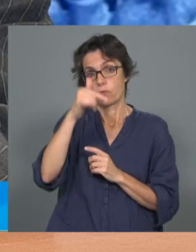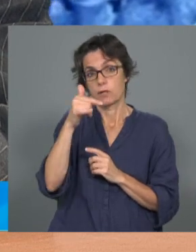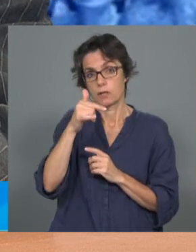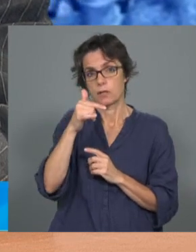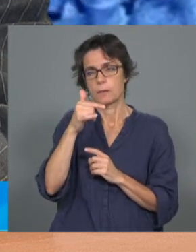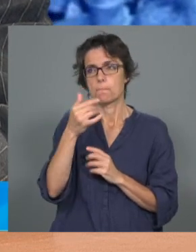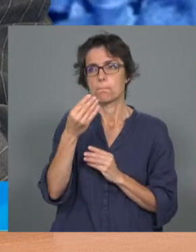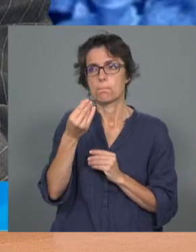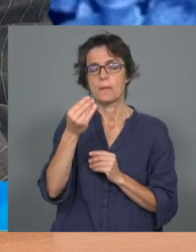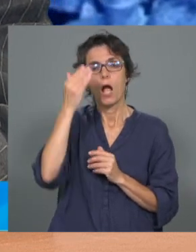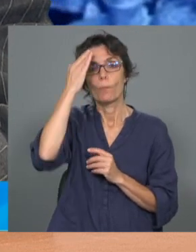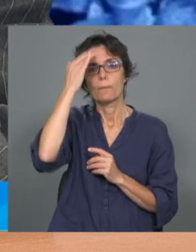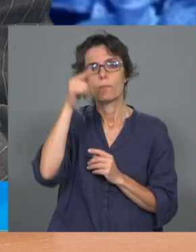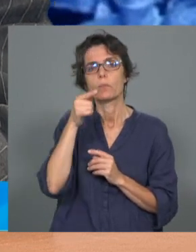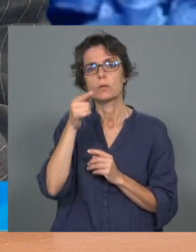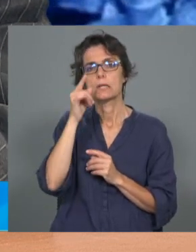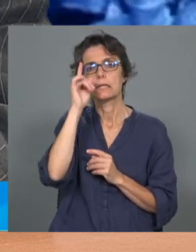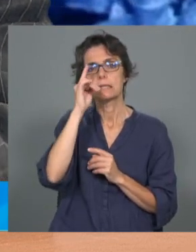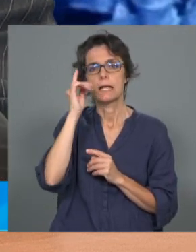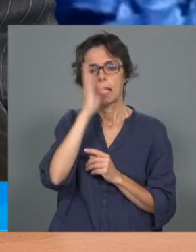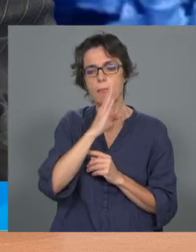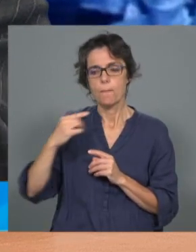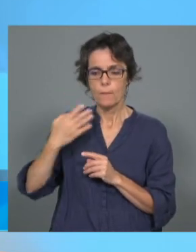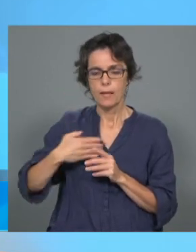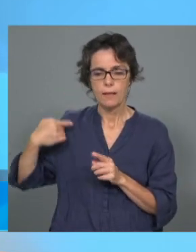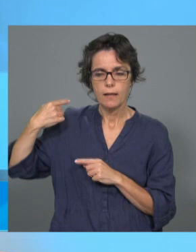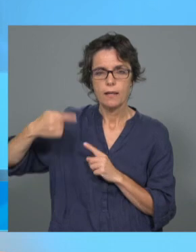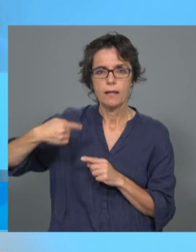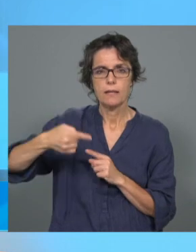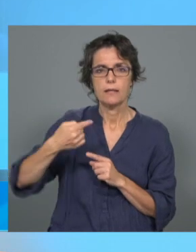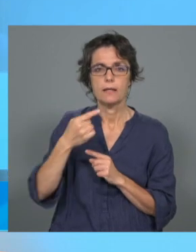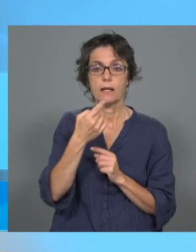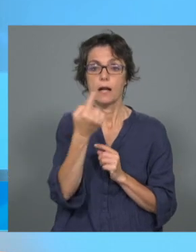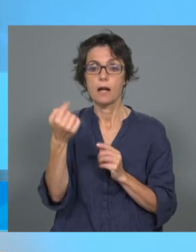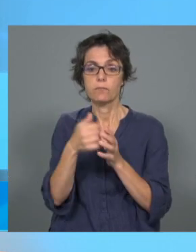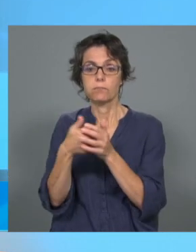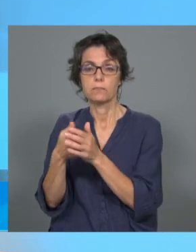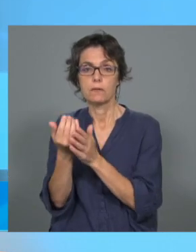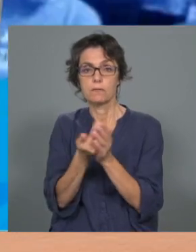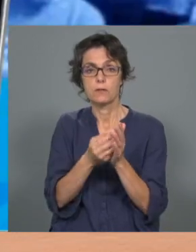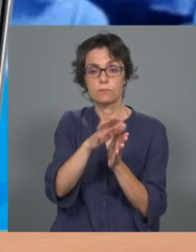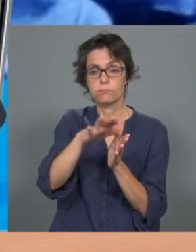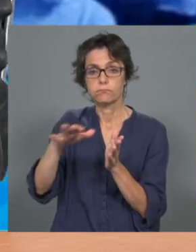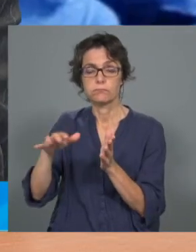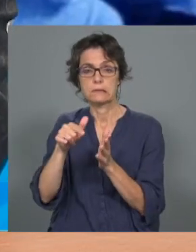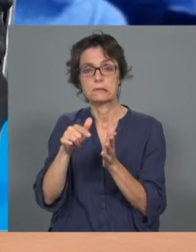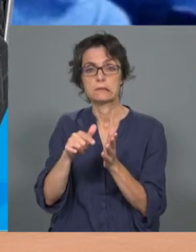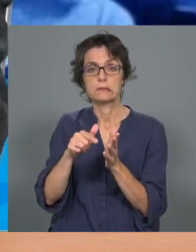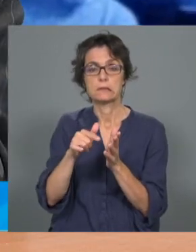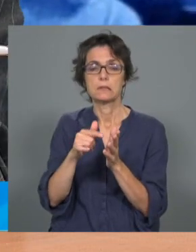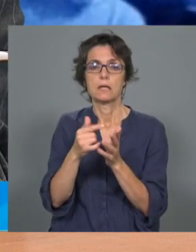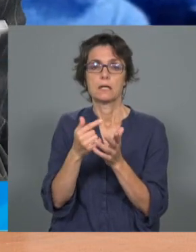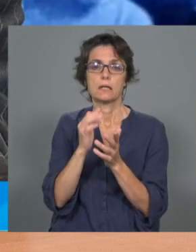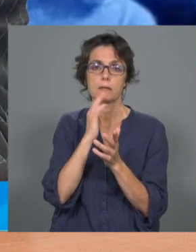memória recebida da tradição muito consistente, que cada evangelista deu uma feição um bocadinho adequada às suas